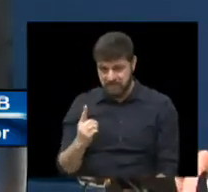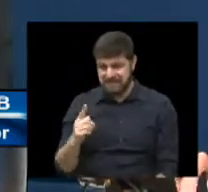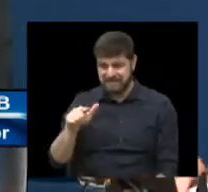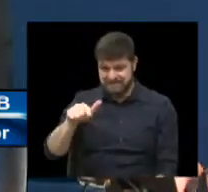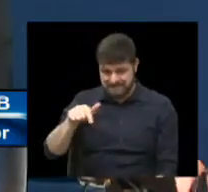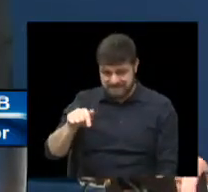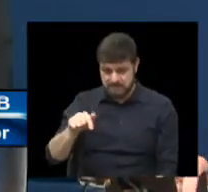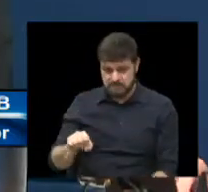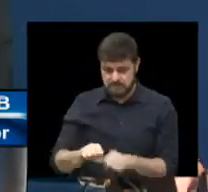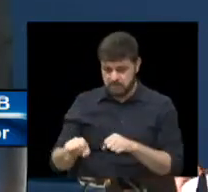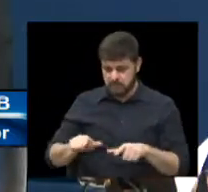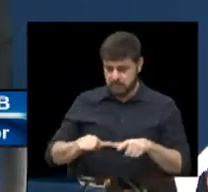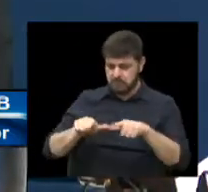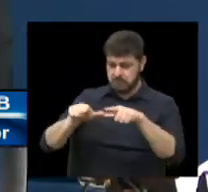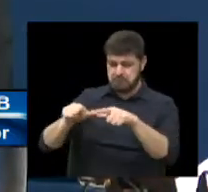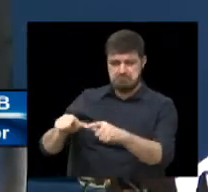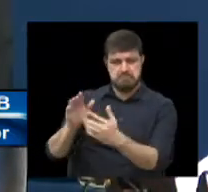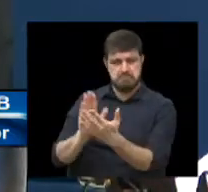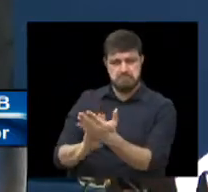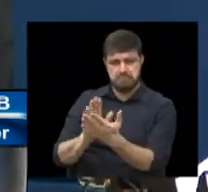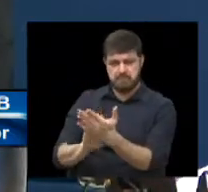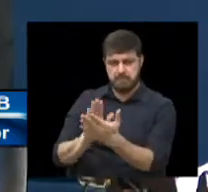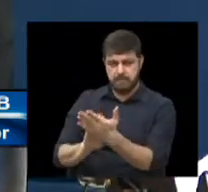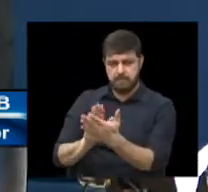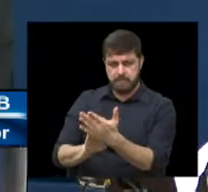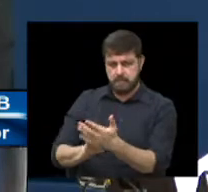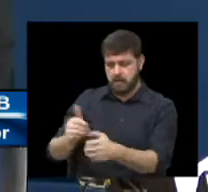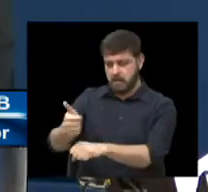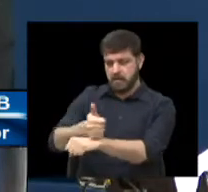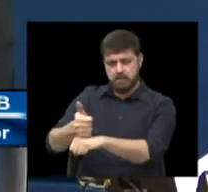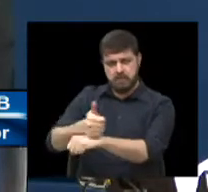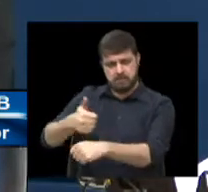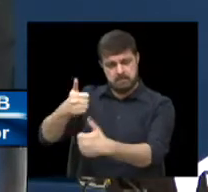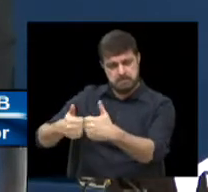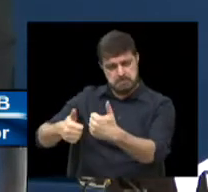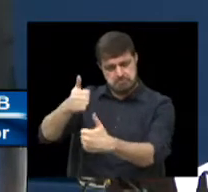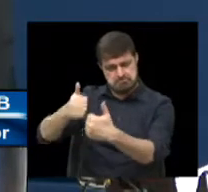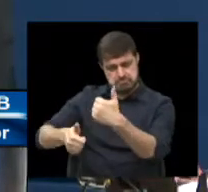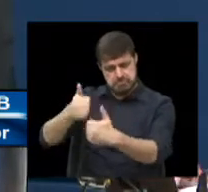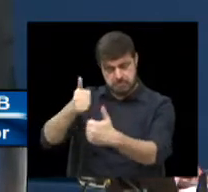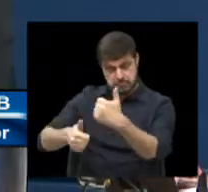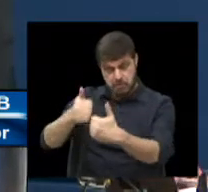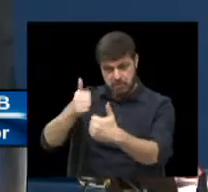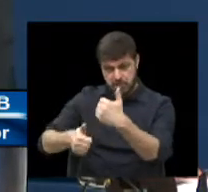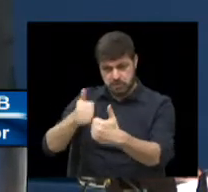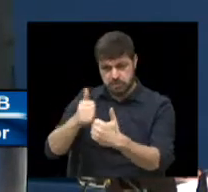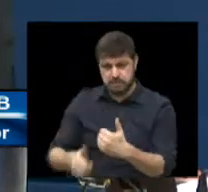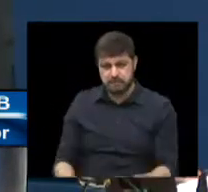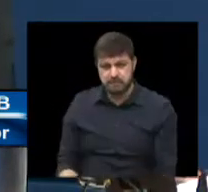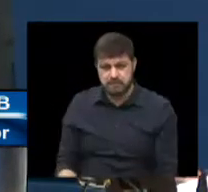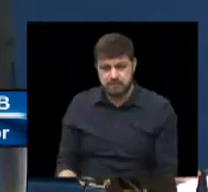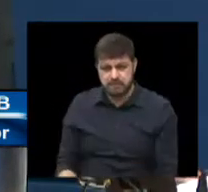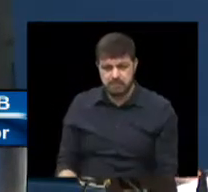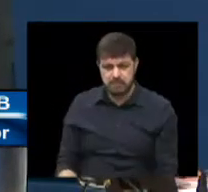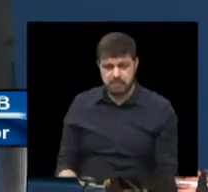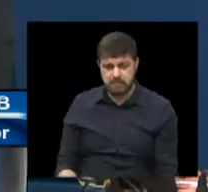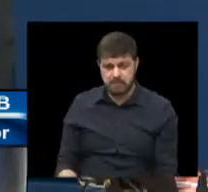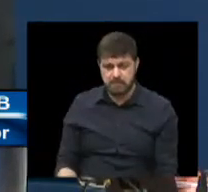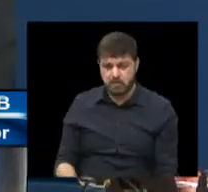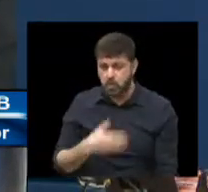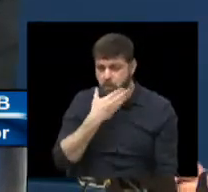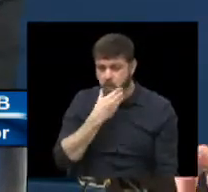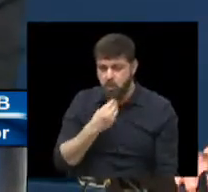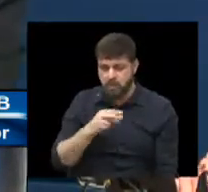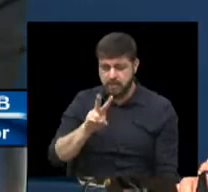108/2017, que concede o diploma de mérito esportivo Sérgio José Salvucci a